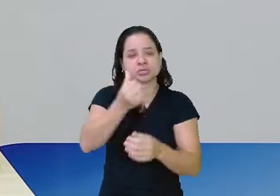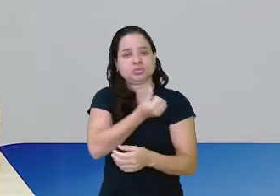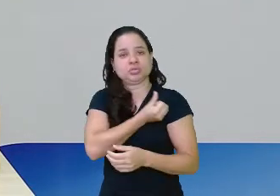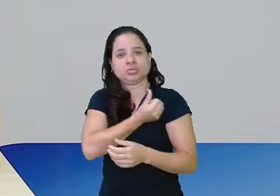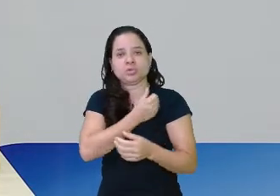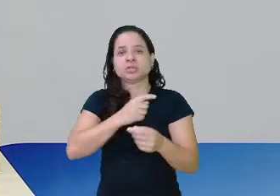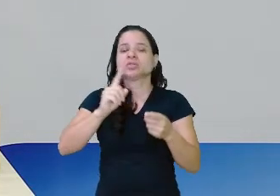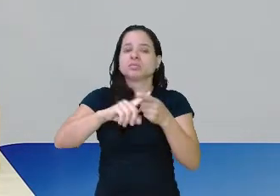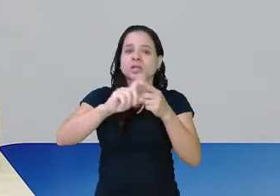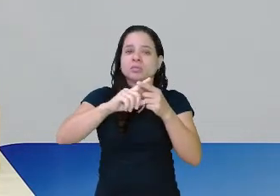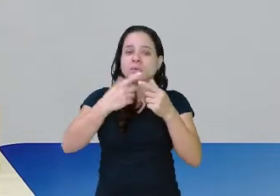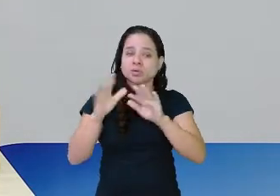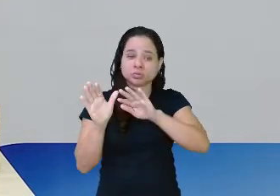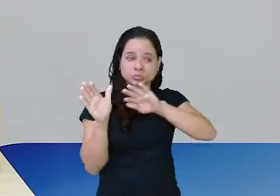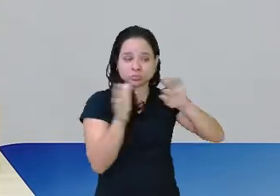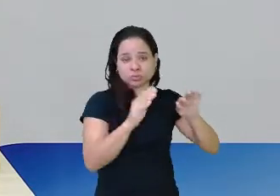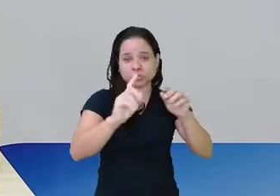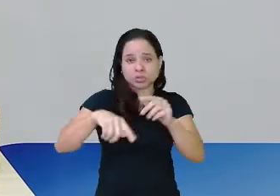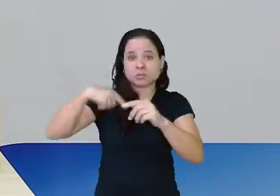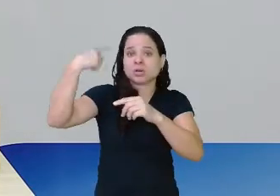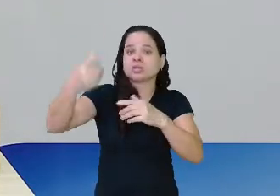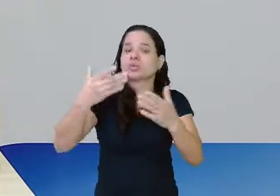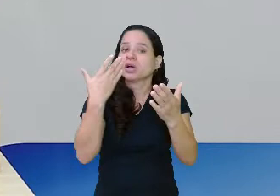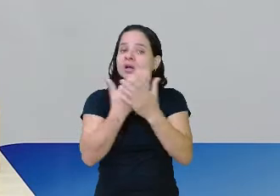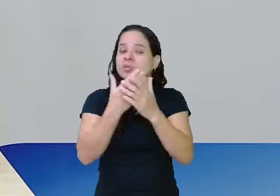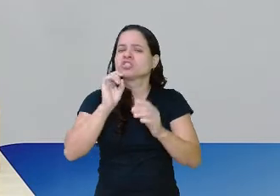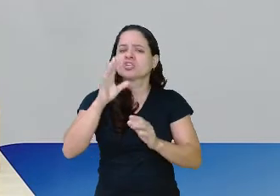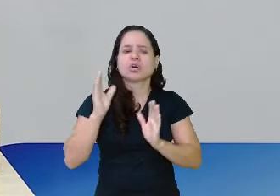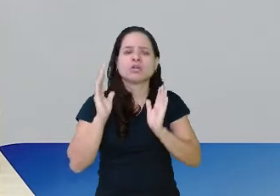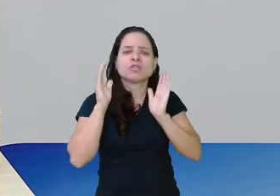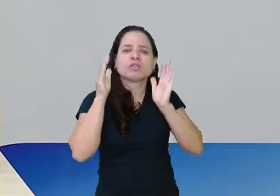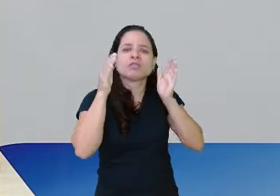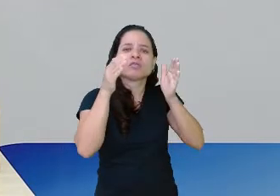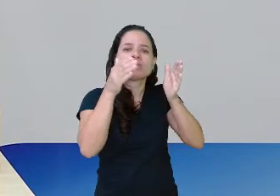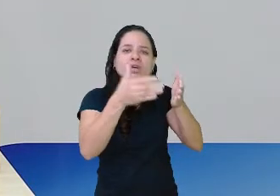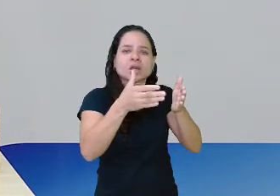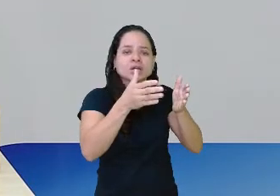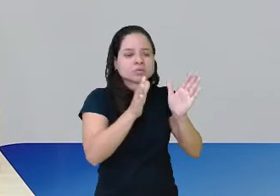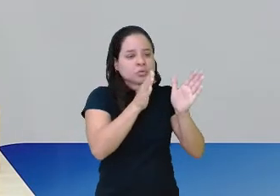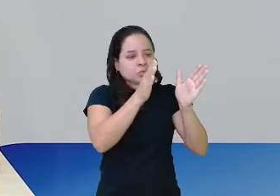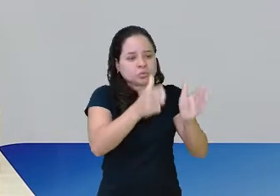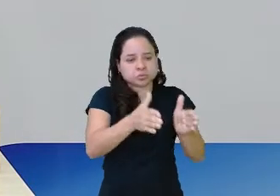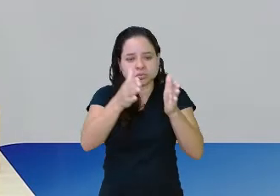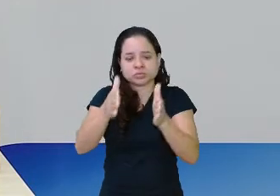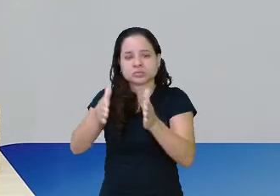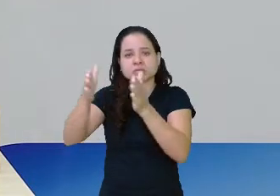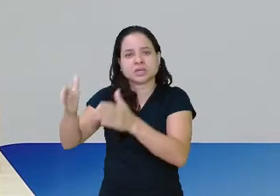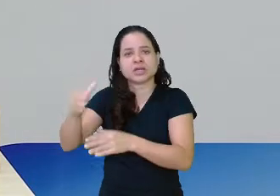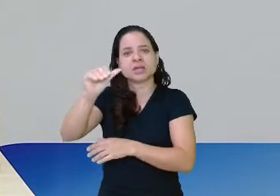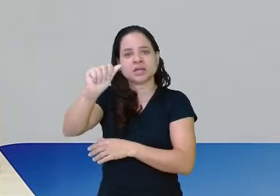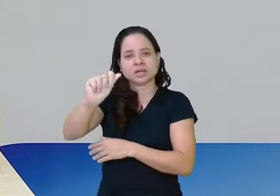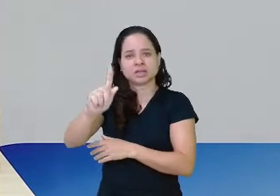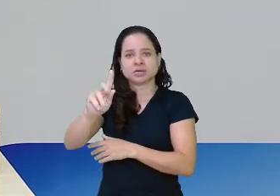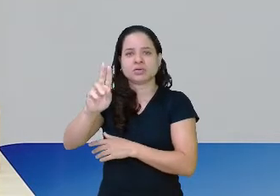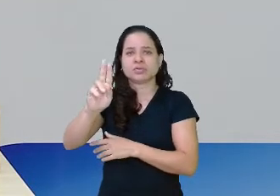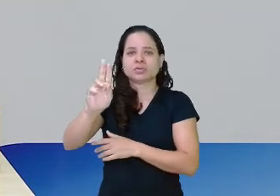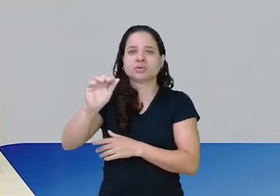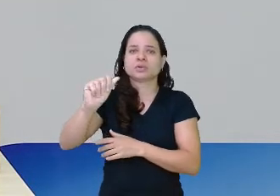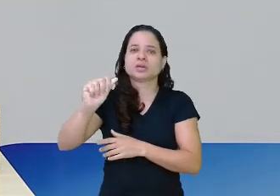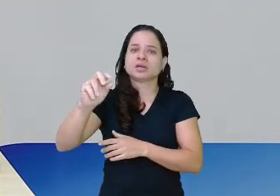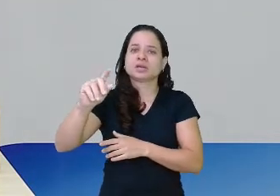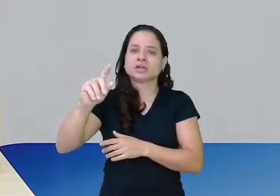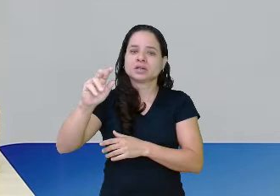para outra aula. Hoje eu vou focar no posicionamento dos algarismos, certo?